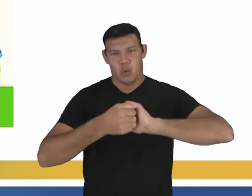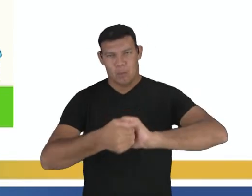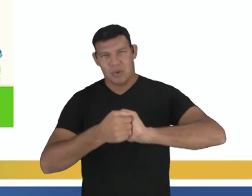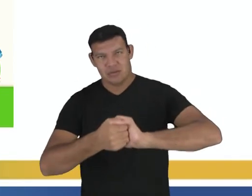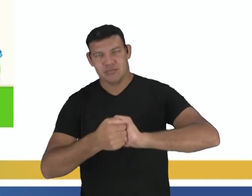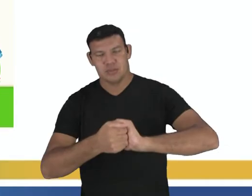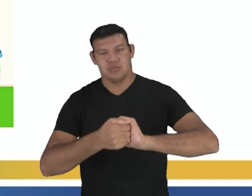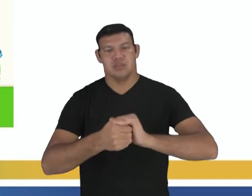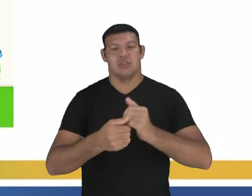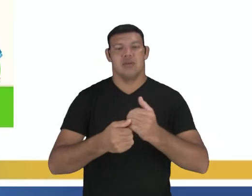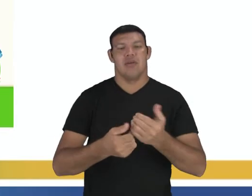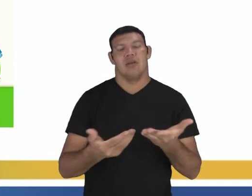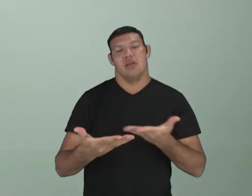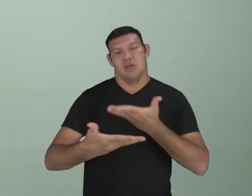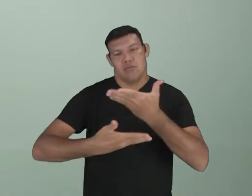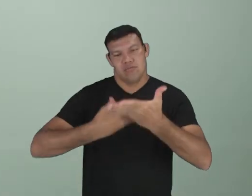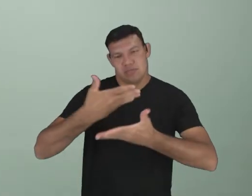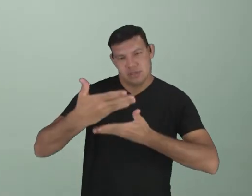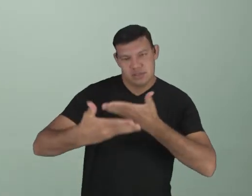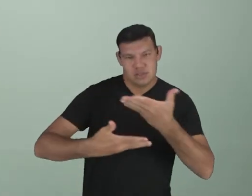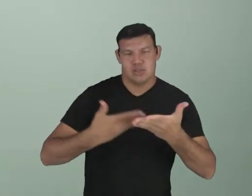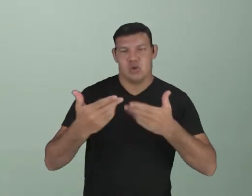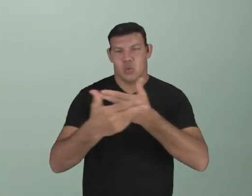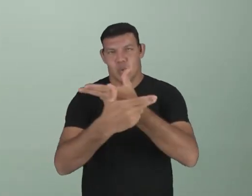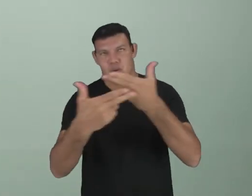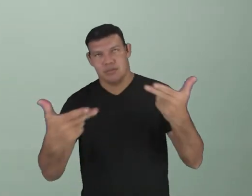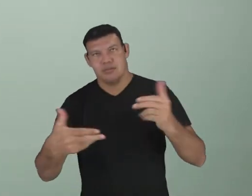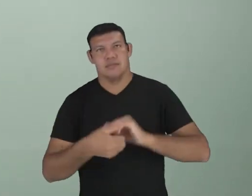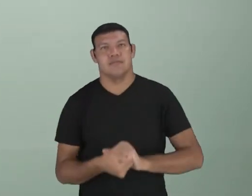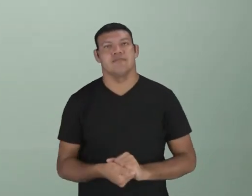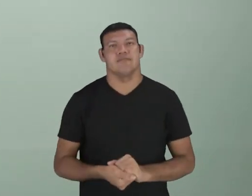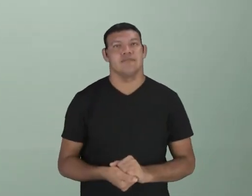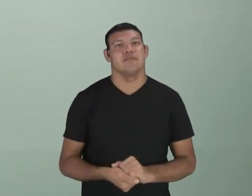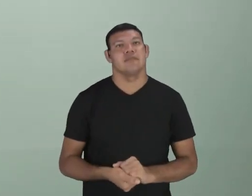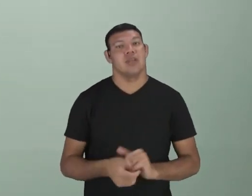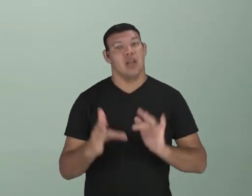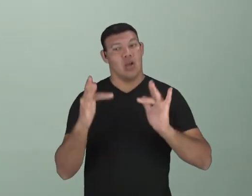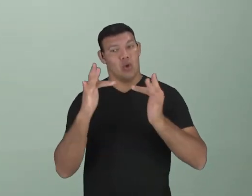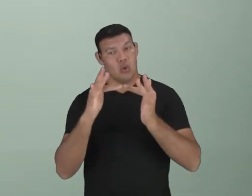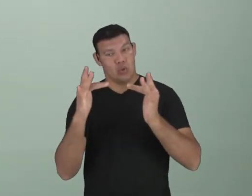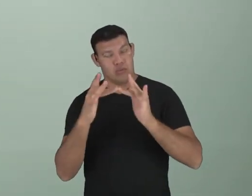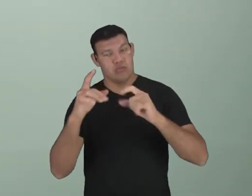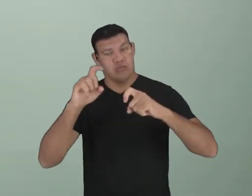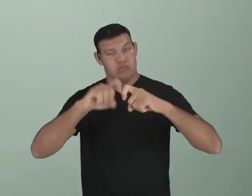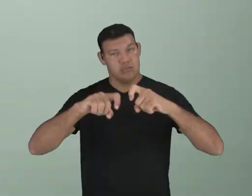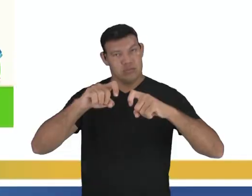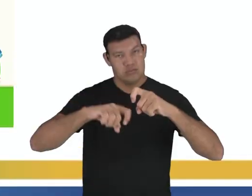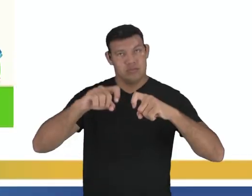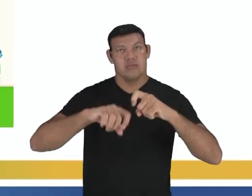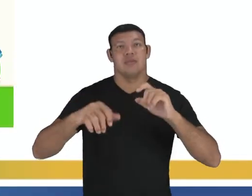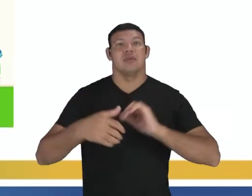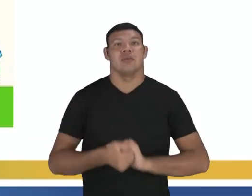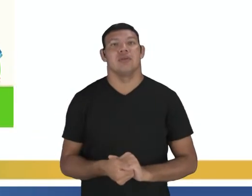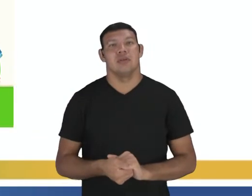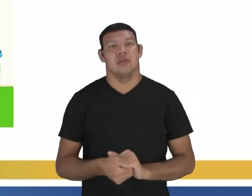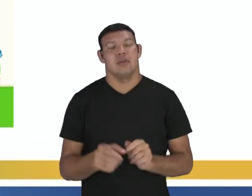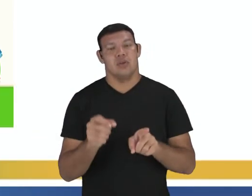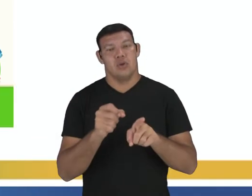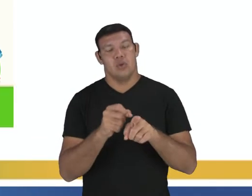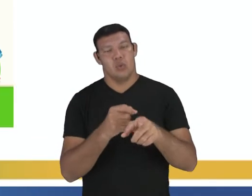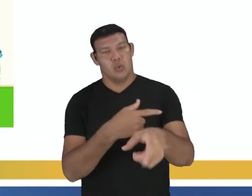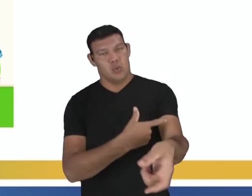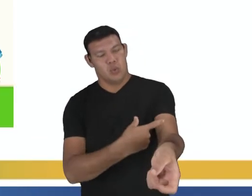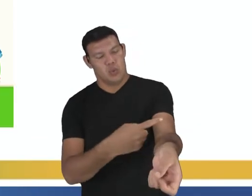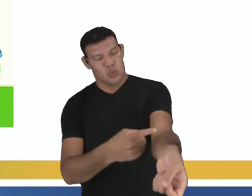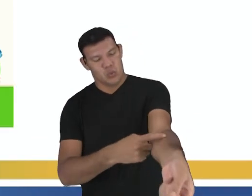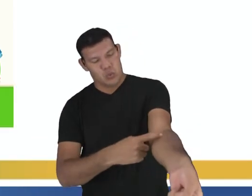ou compartilhar alguns objetos. Não. Você pega HIV se você tiver contato sexual, se você tiver troca ali